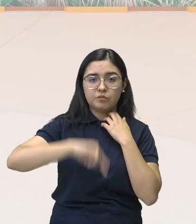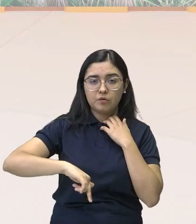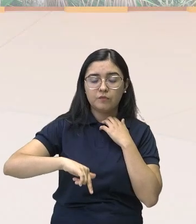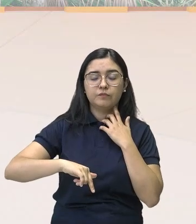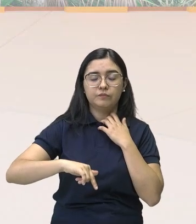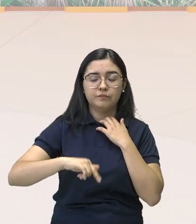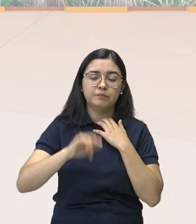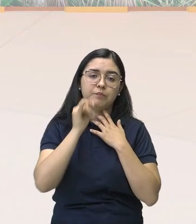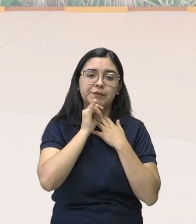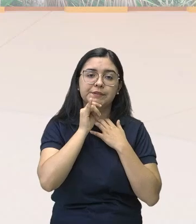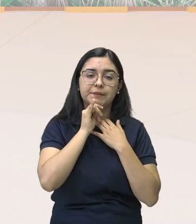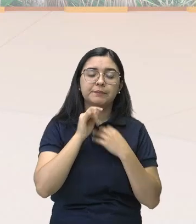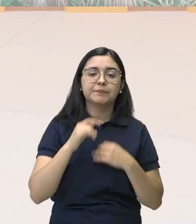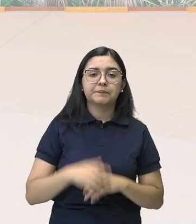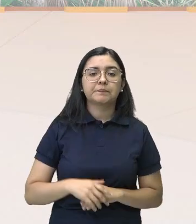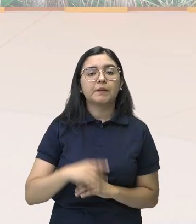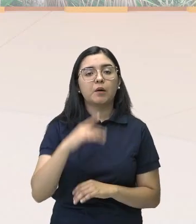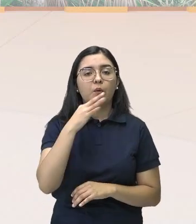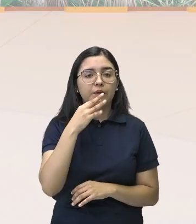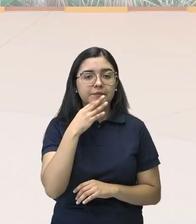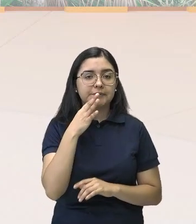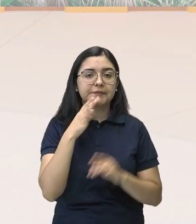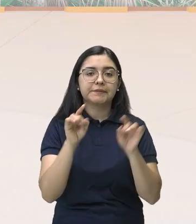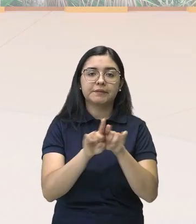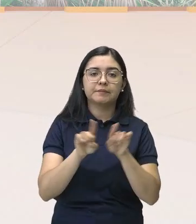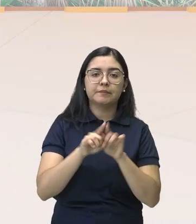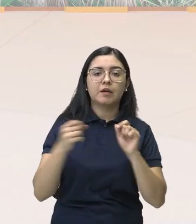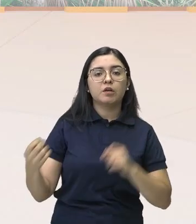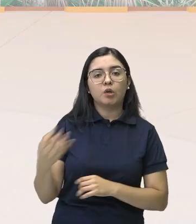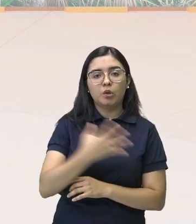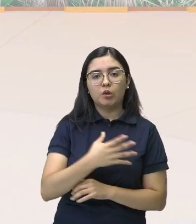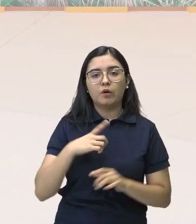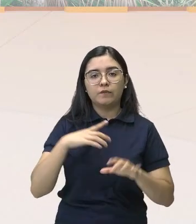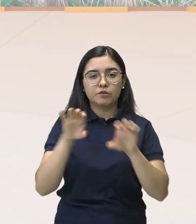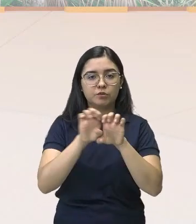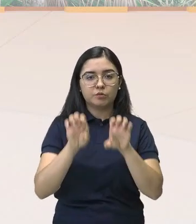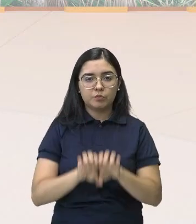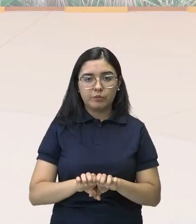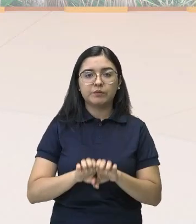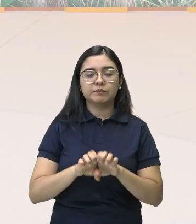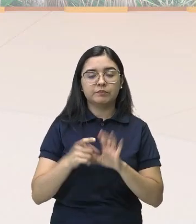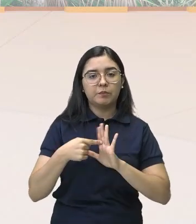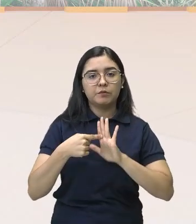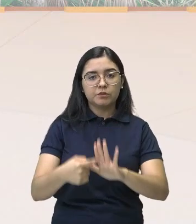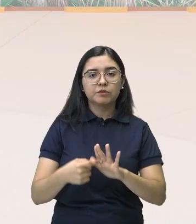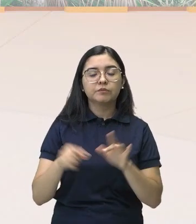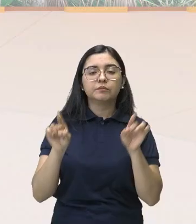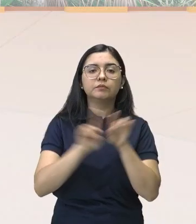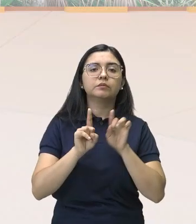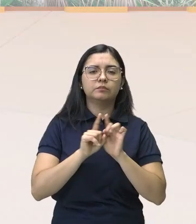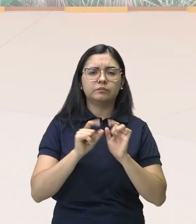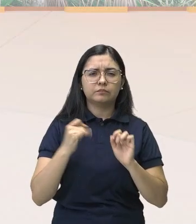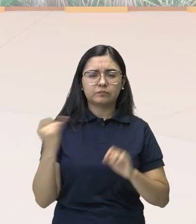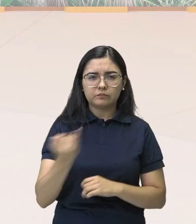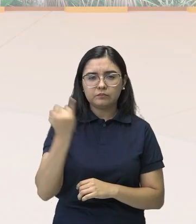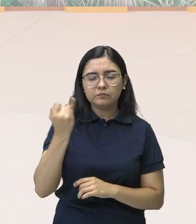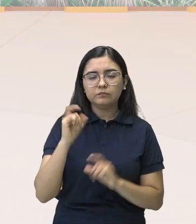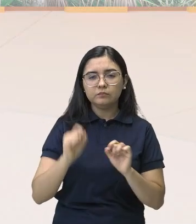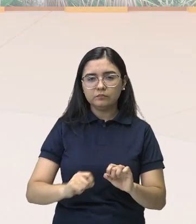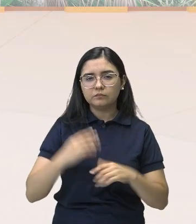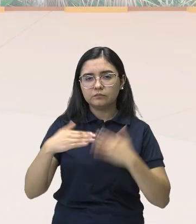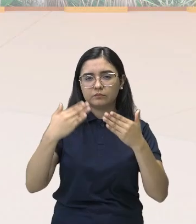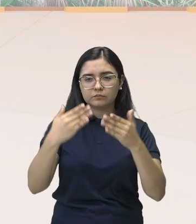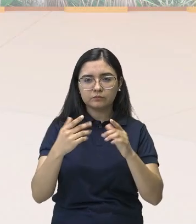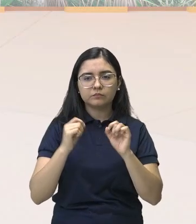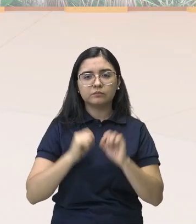que, digamos assim, conhecer as novas estruturas que estão se apresentando, fundamentadas no